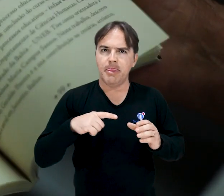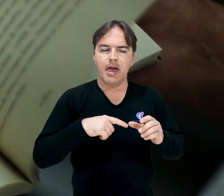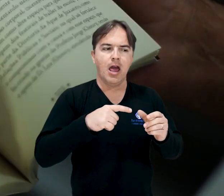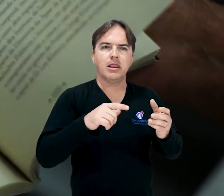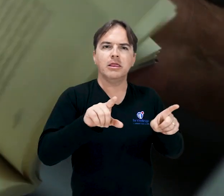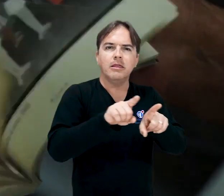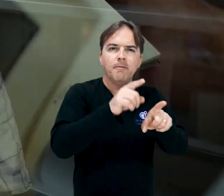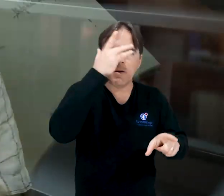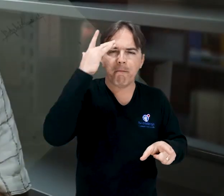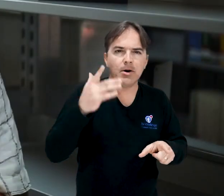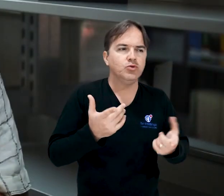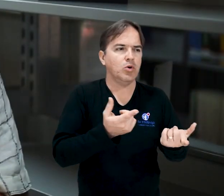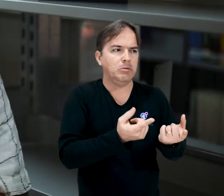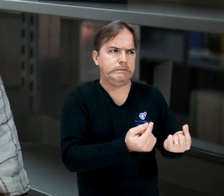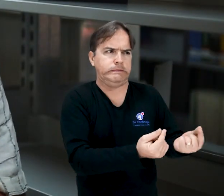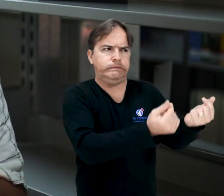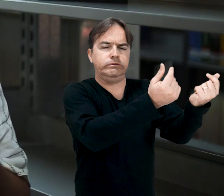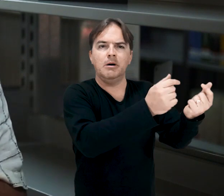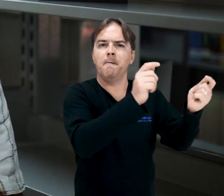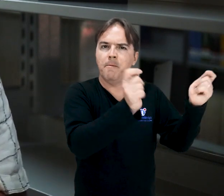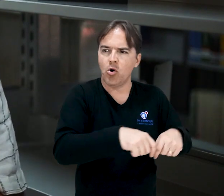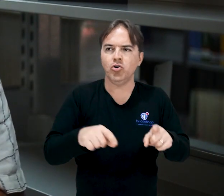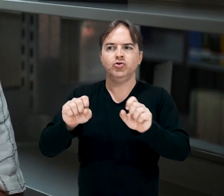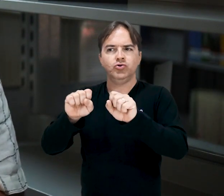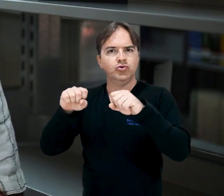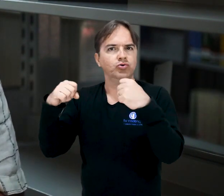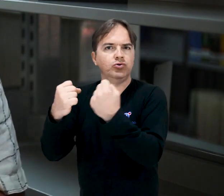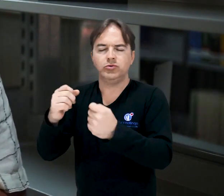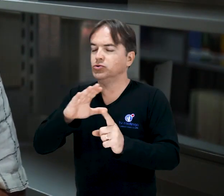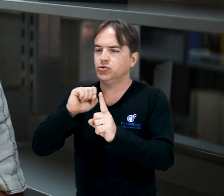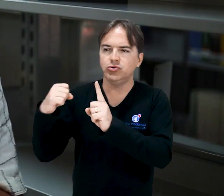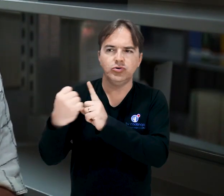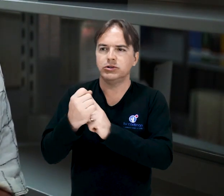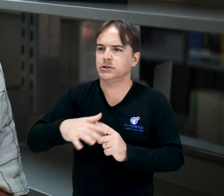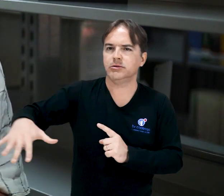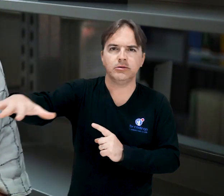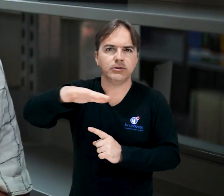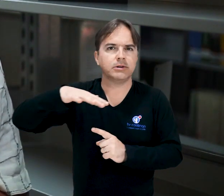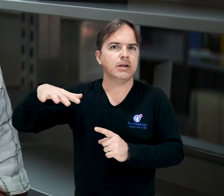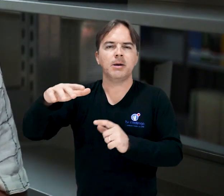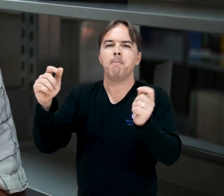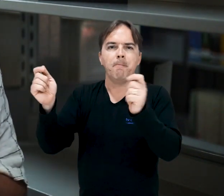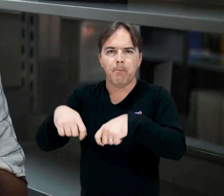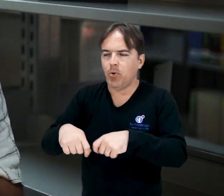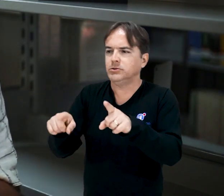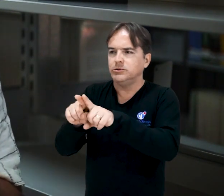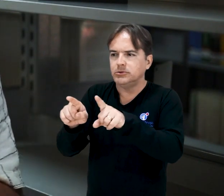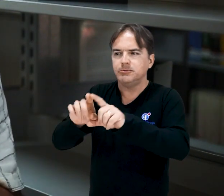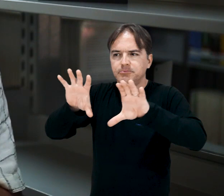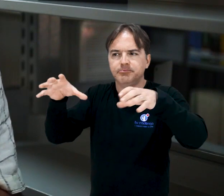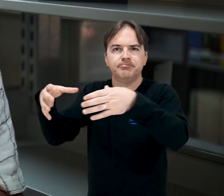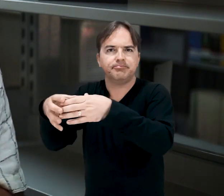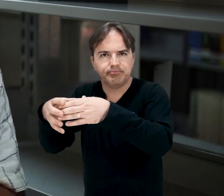levando a arte para diversas camadas, dando oportunidade a crianças que nunca tiveram acesso ao balé clássico, através de